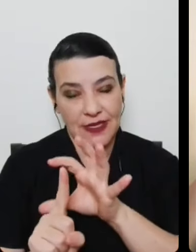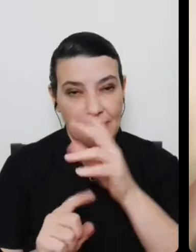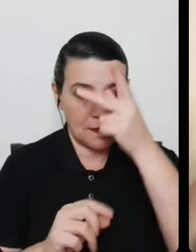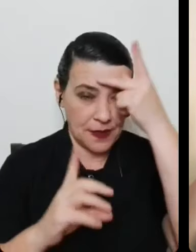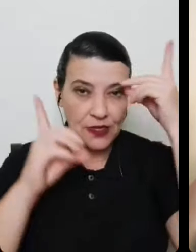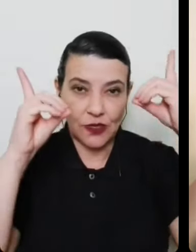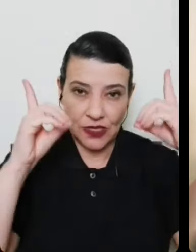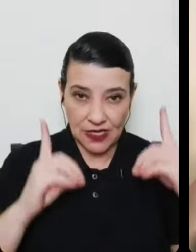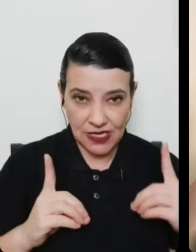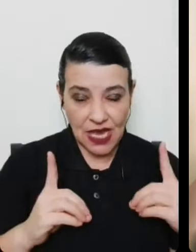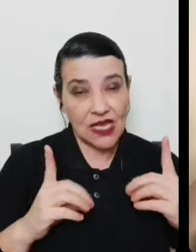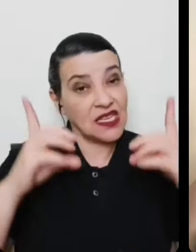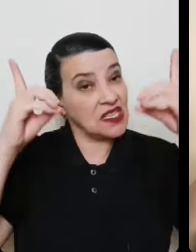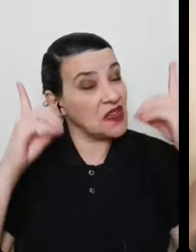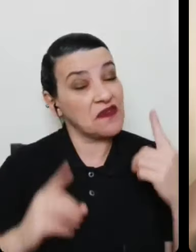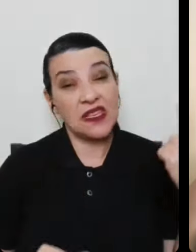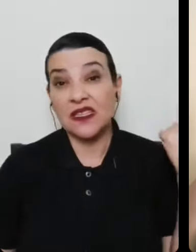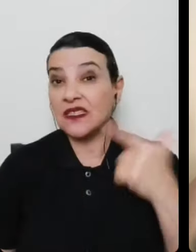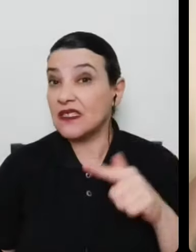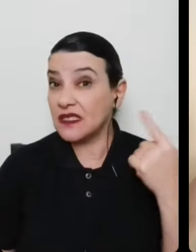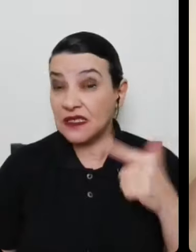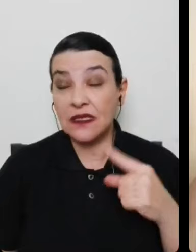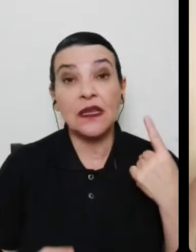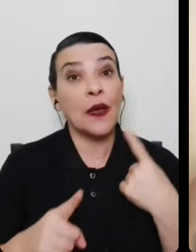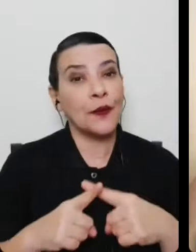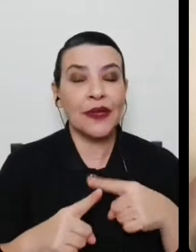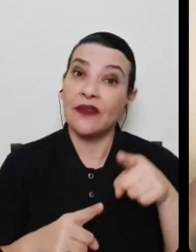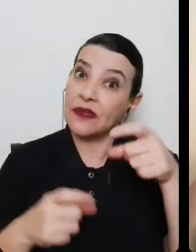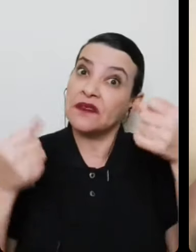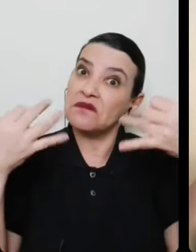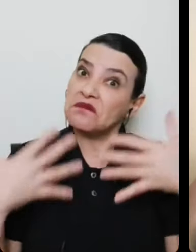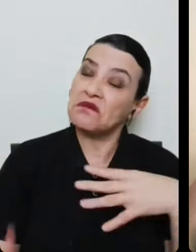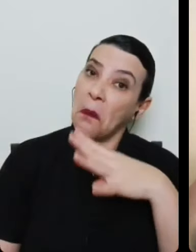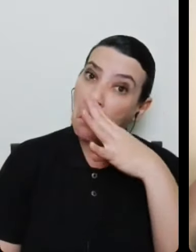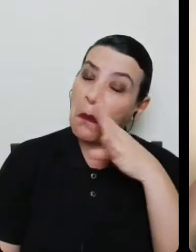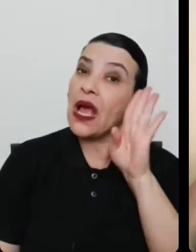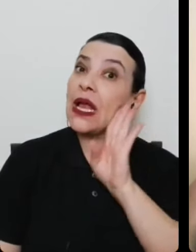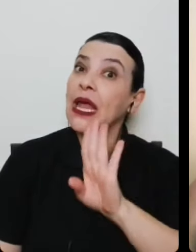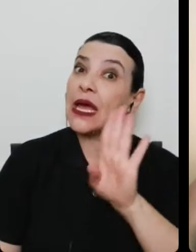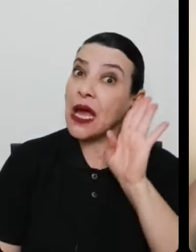e pessoas sem deficiência. Porque você puxou um gancho legal, que